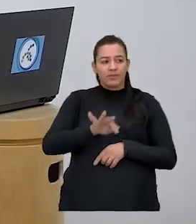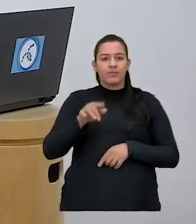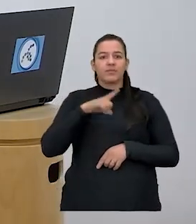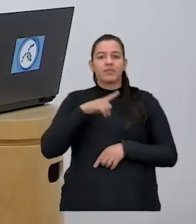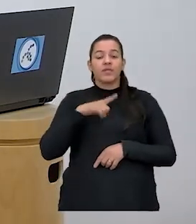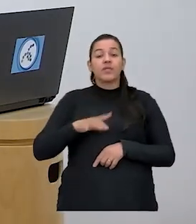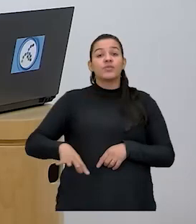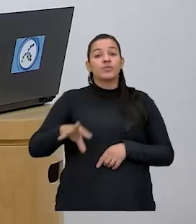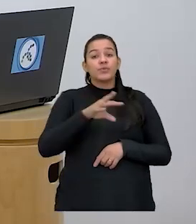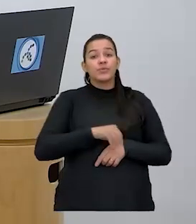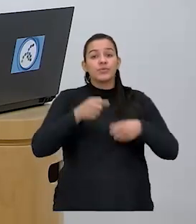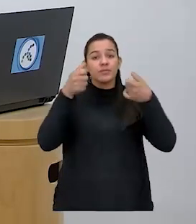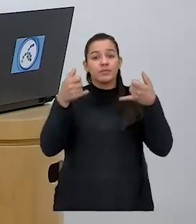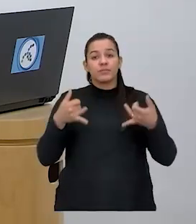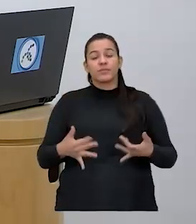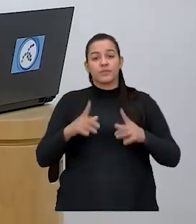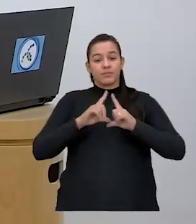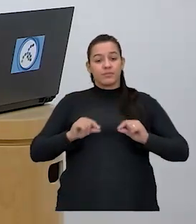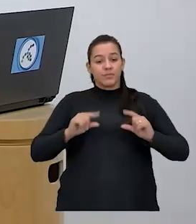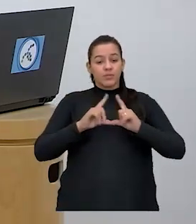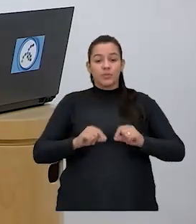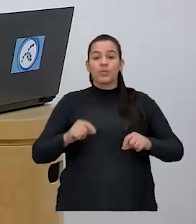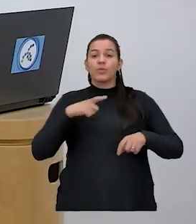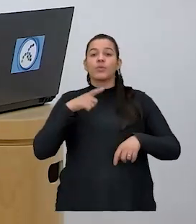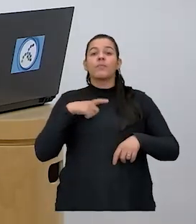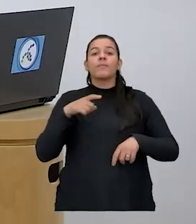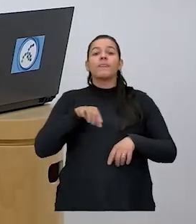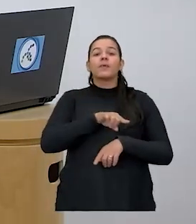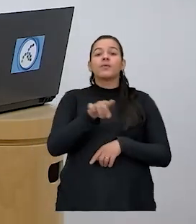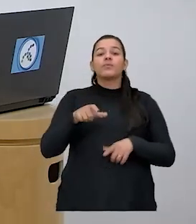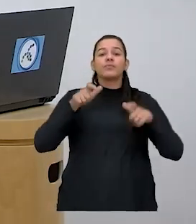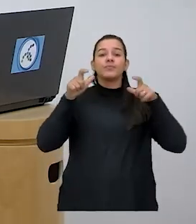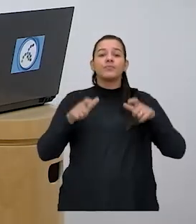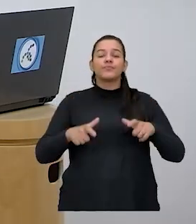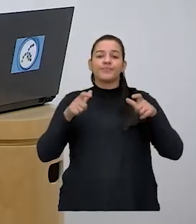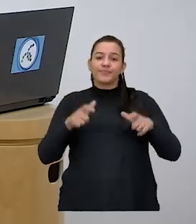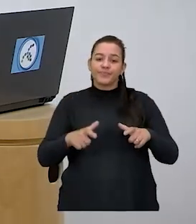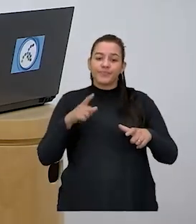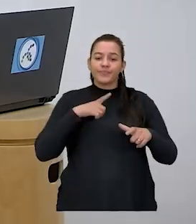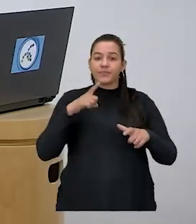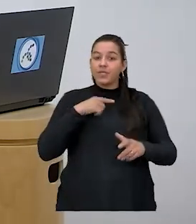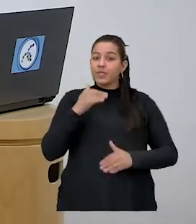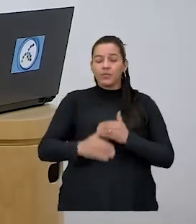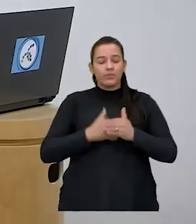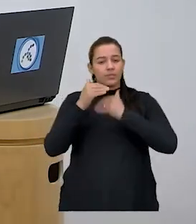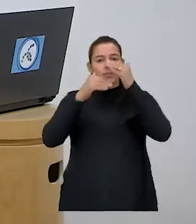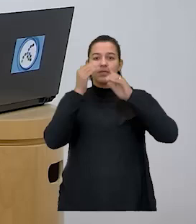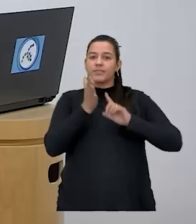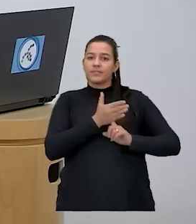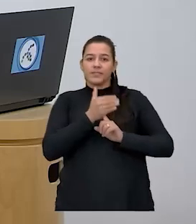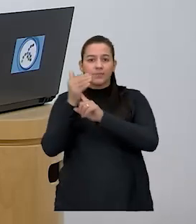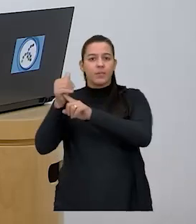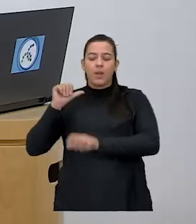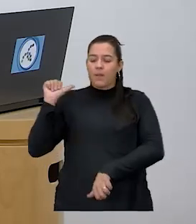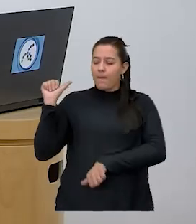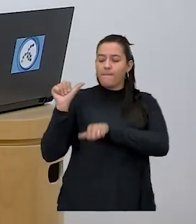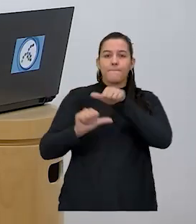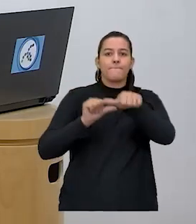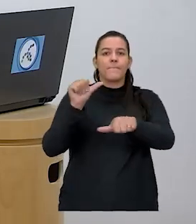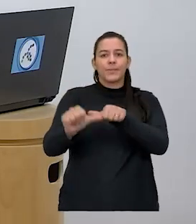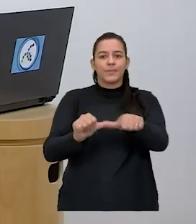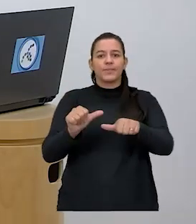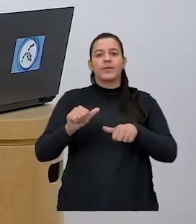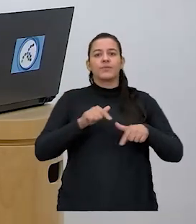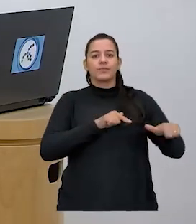Distrito Federal, que tem essa questão de Brasília, né, desculpa, que tem essa relação aí, né, do processo tecnológico transformar, né,